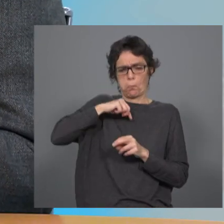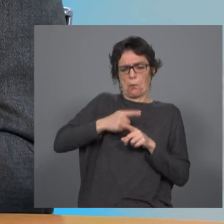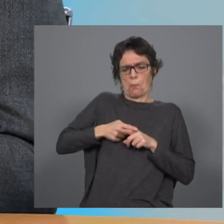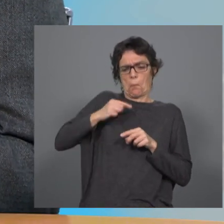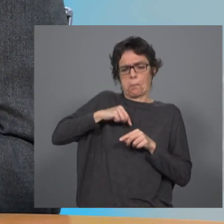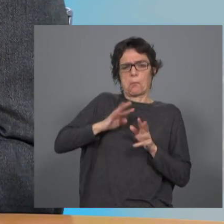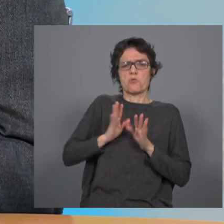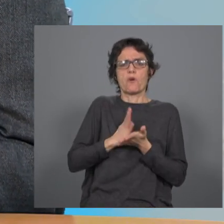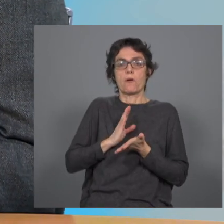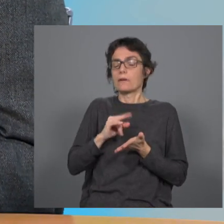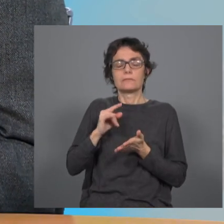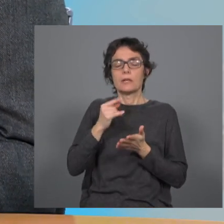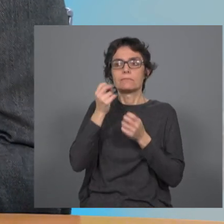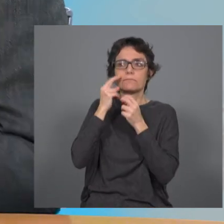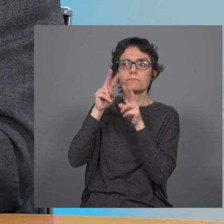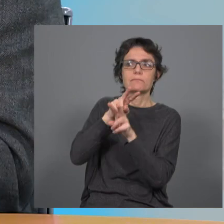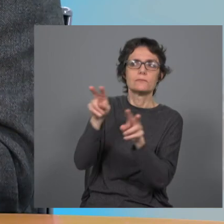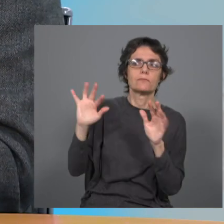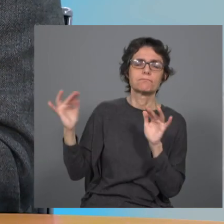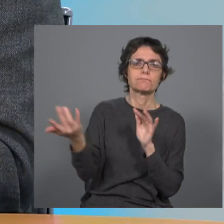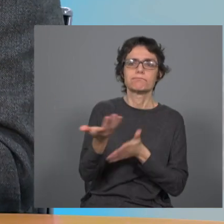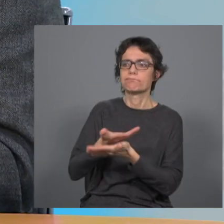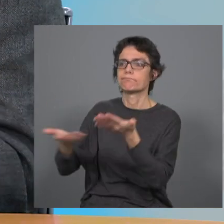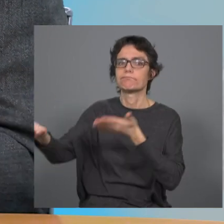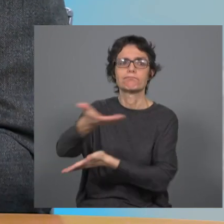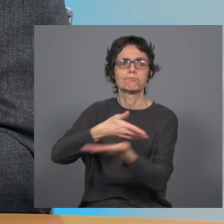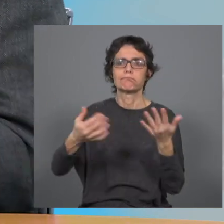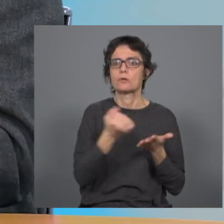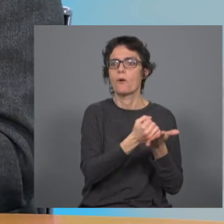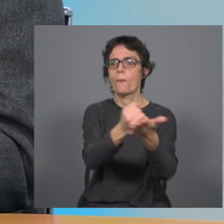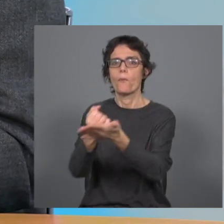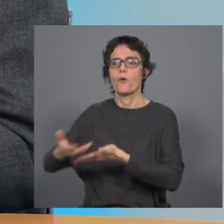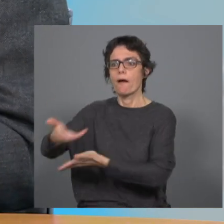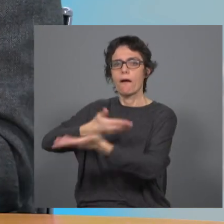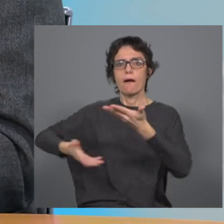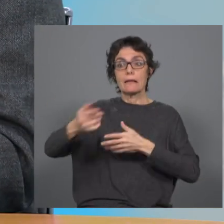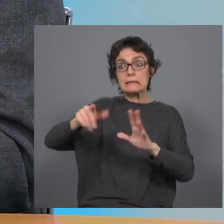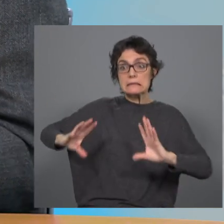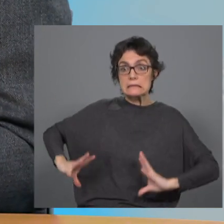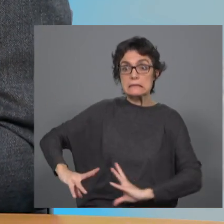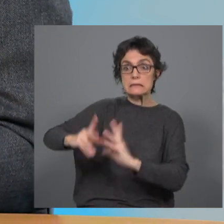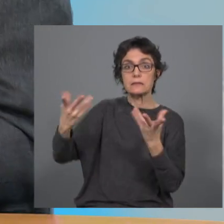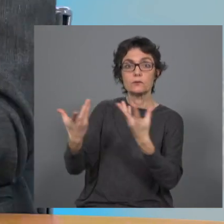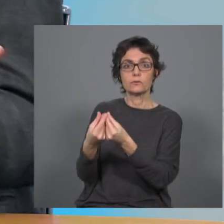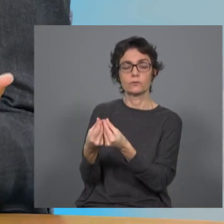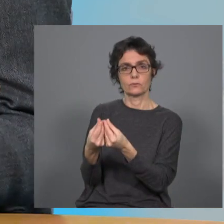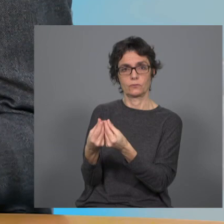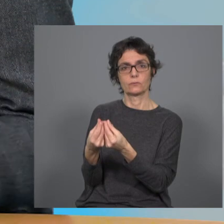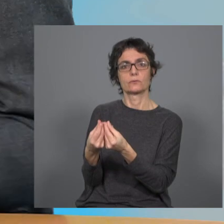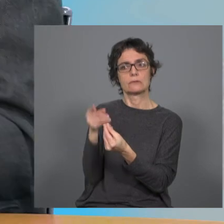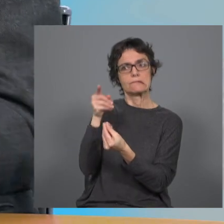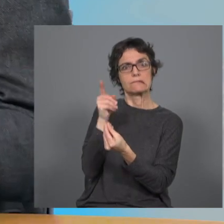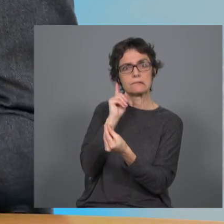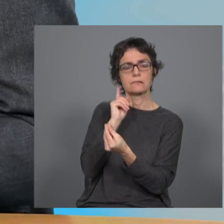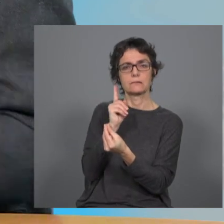creio que faz parte do nosso testemunho do Evangelho trazermos com esta naturalidade de novo para a praça